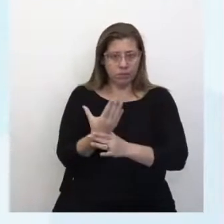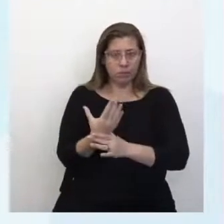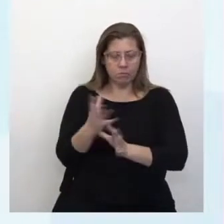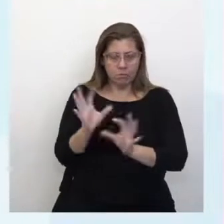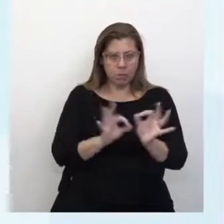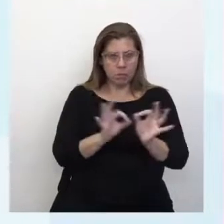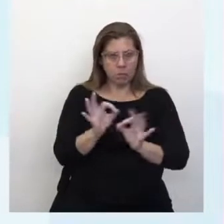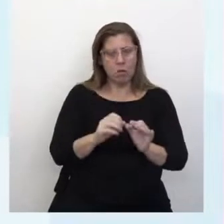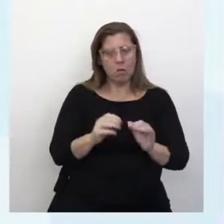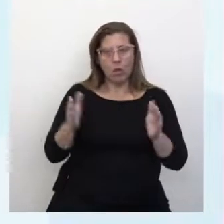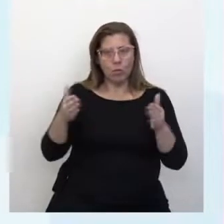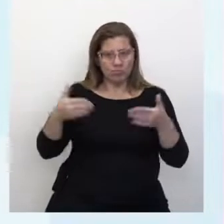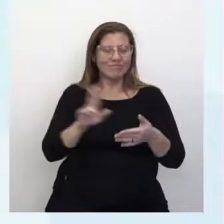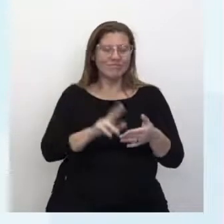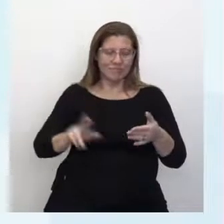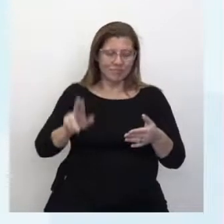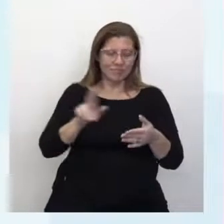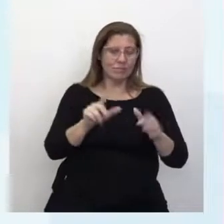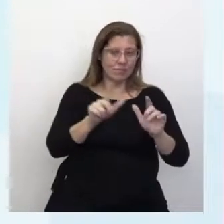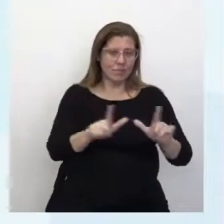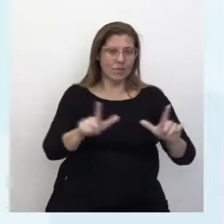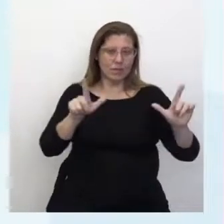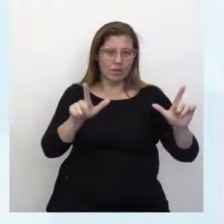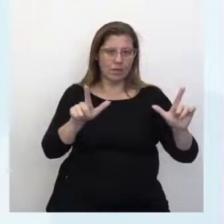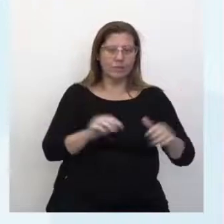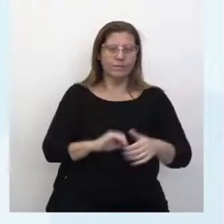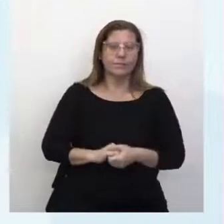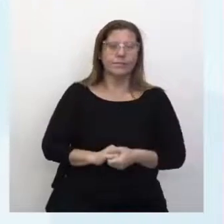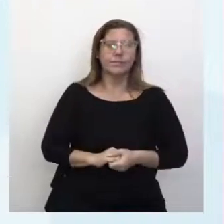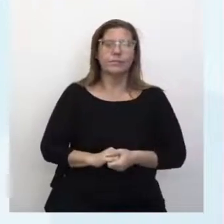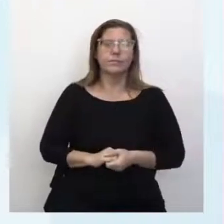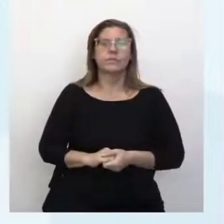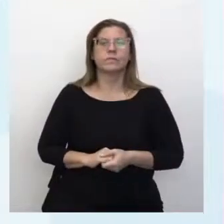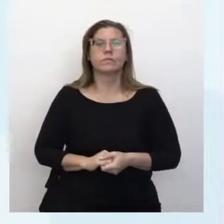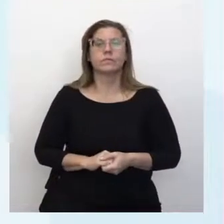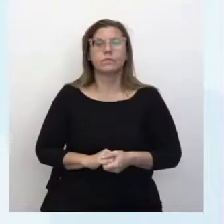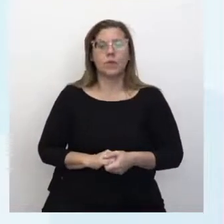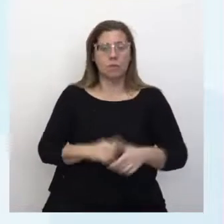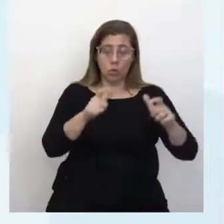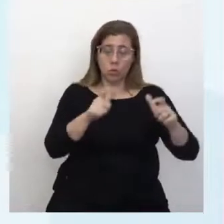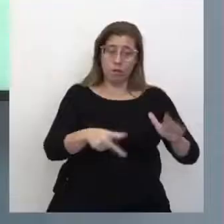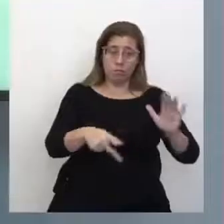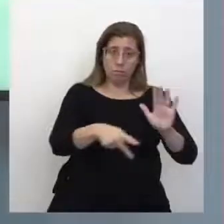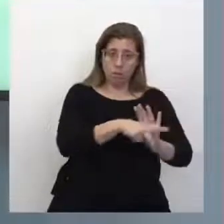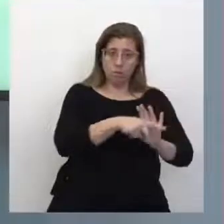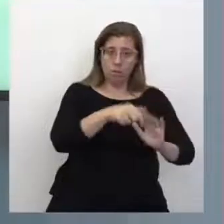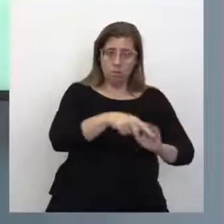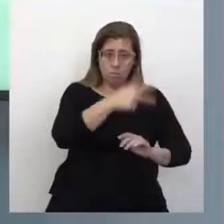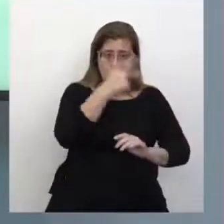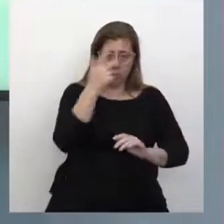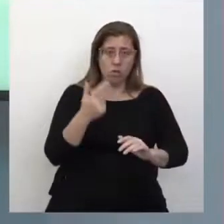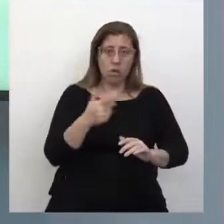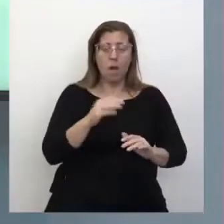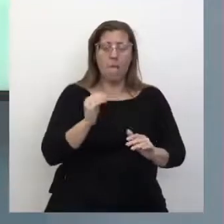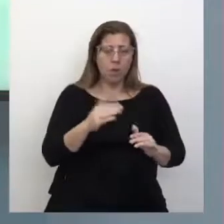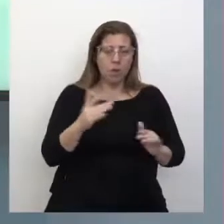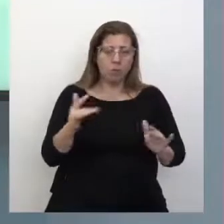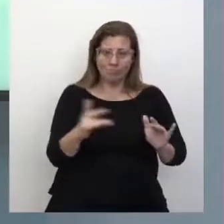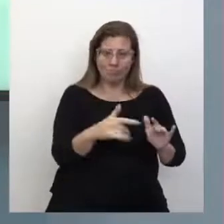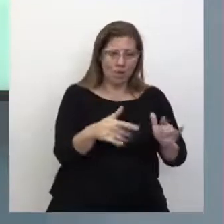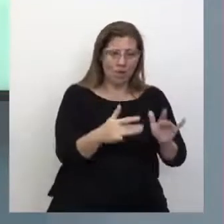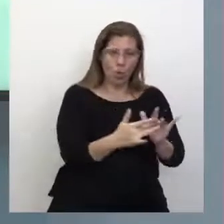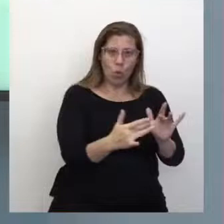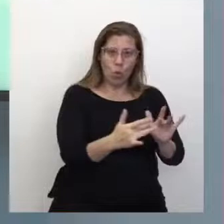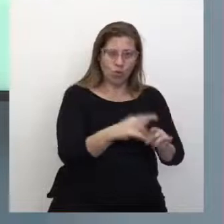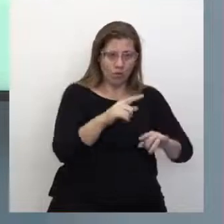com essa finalidade, com a finalidade de exposição, com a finalidade de ser um local onde as pessoas tenham esse contato com